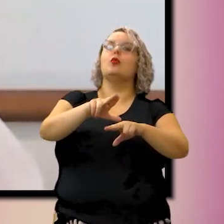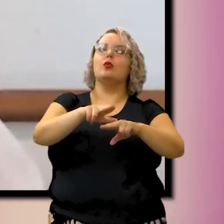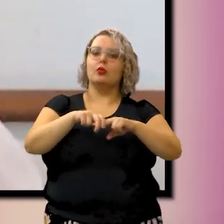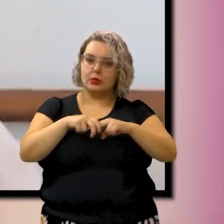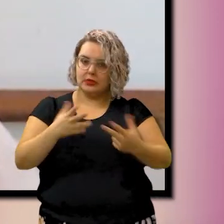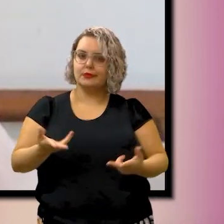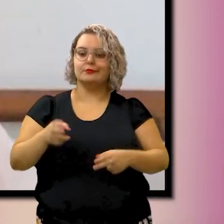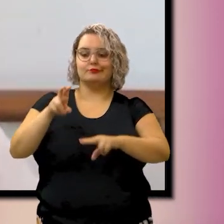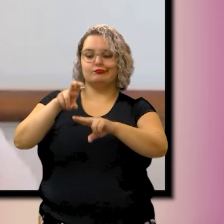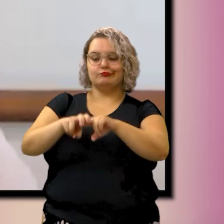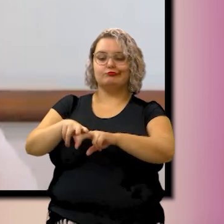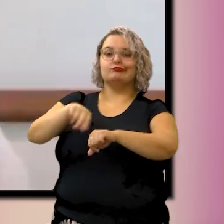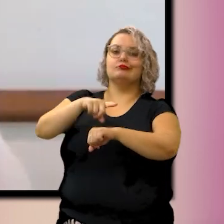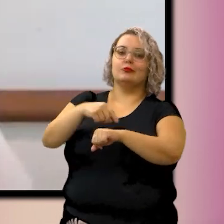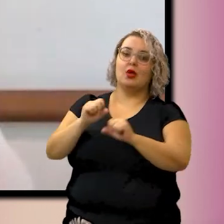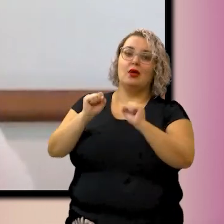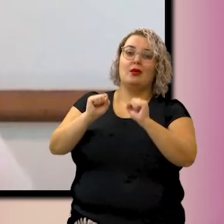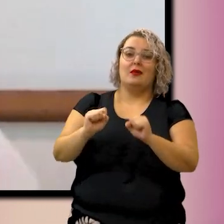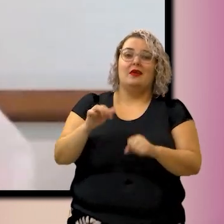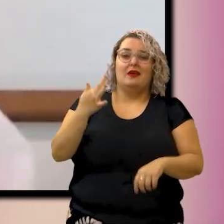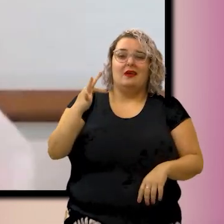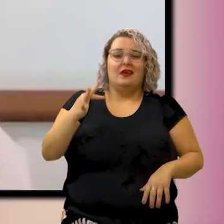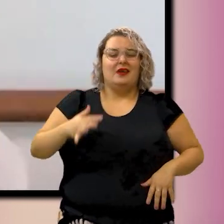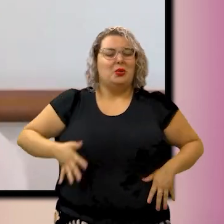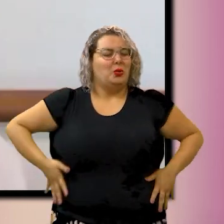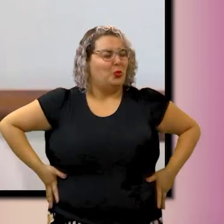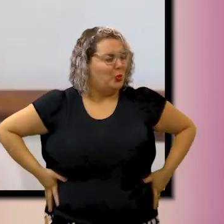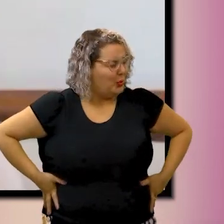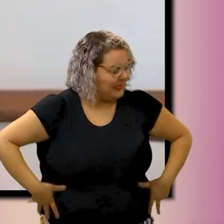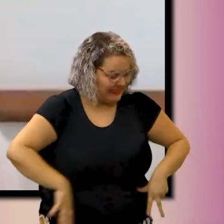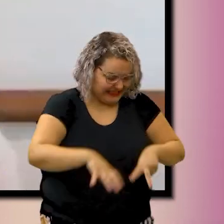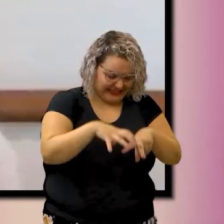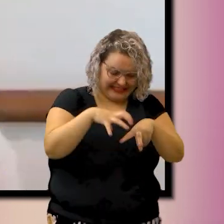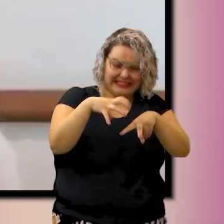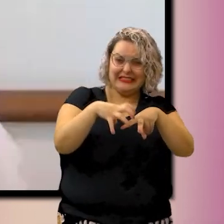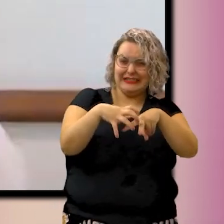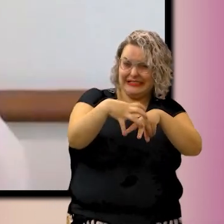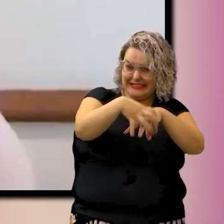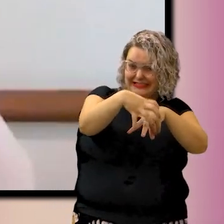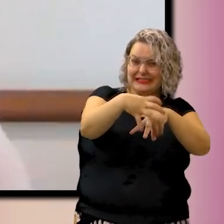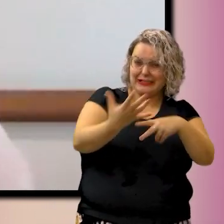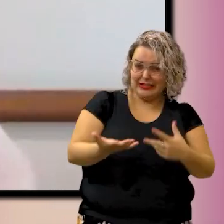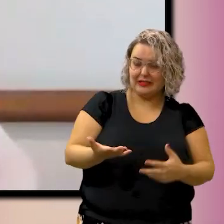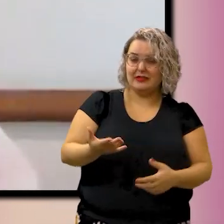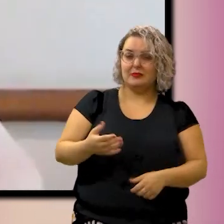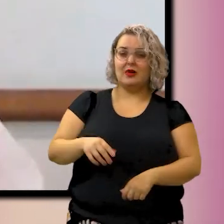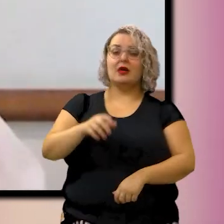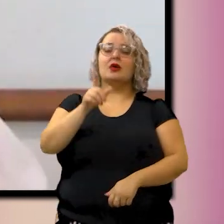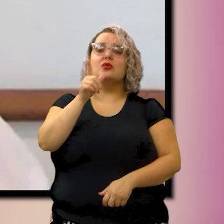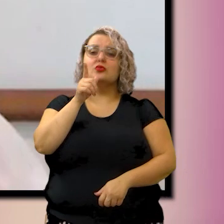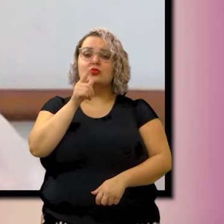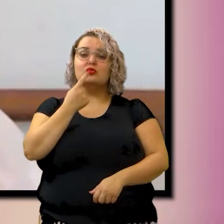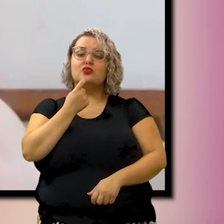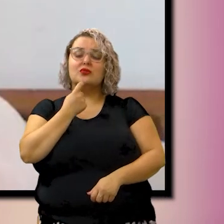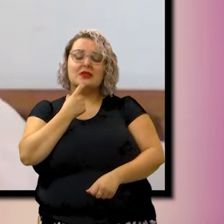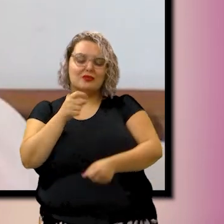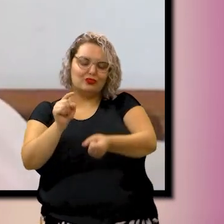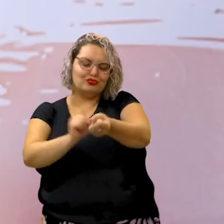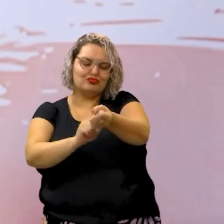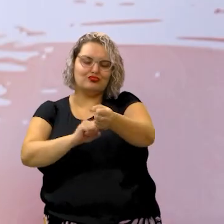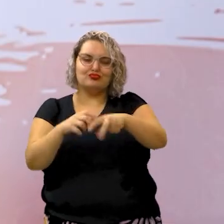parado nessa posição, a gente pode ter dor e ter a perna inchada. É como se fosse mais tempo esse sangue parado ali na